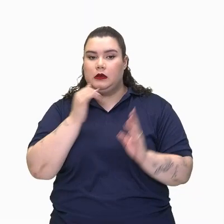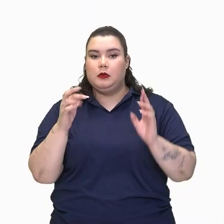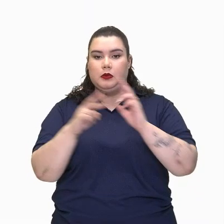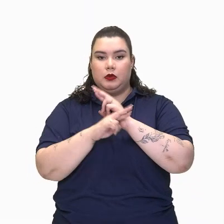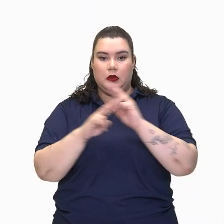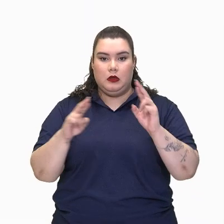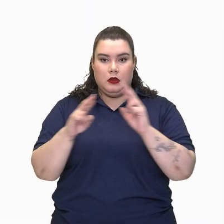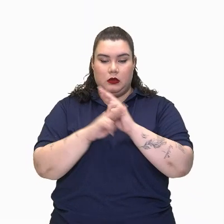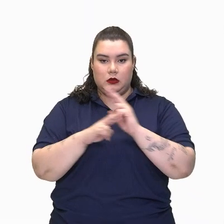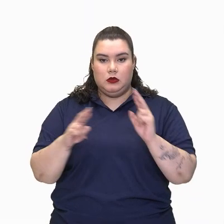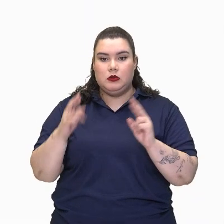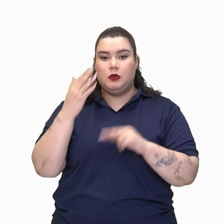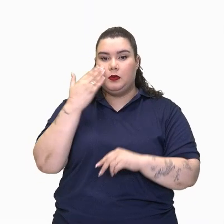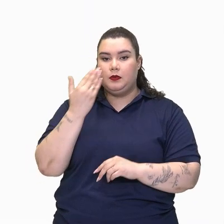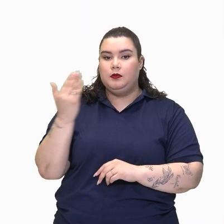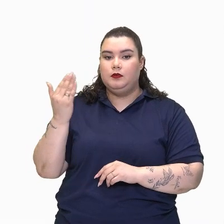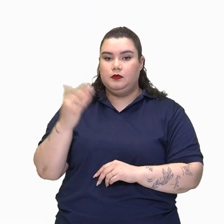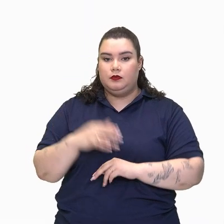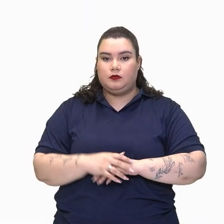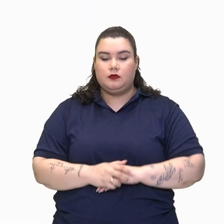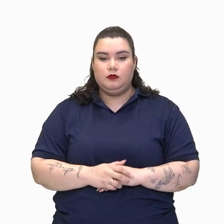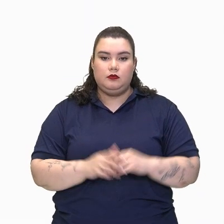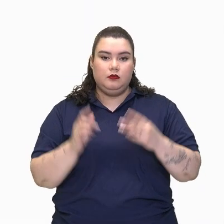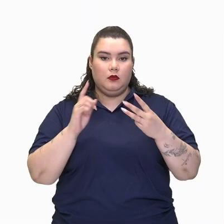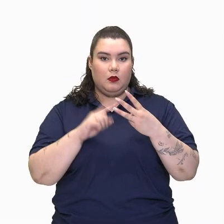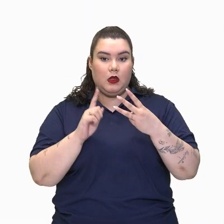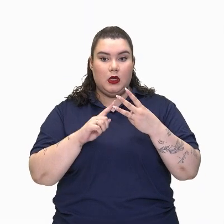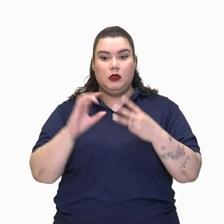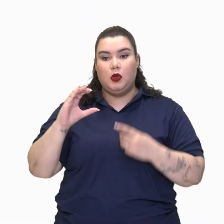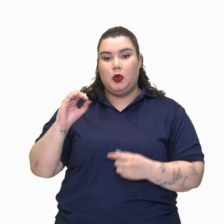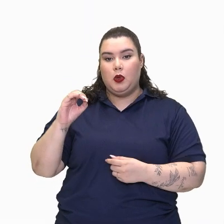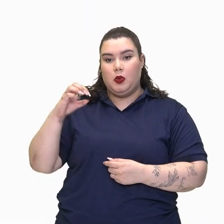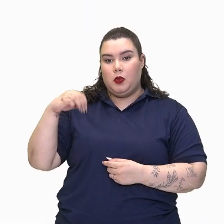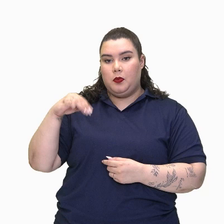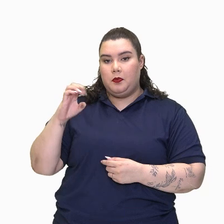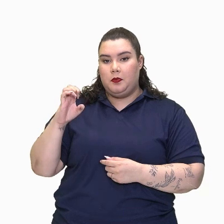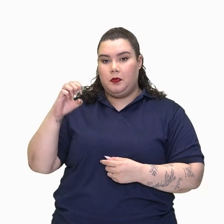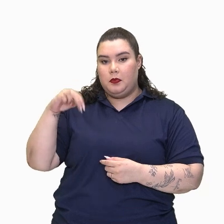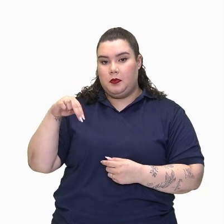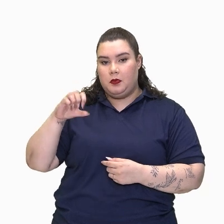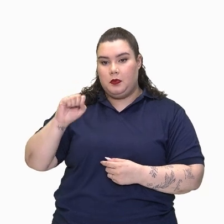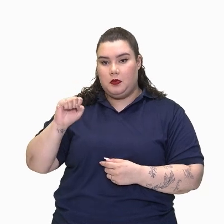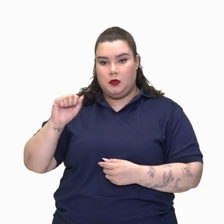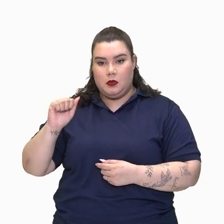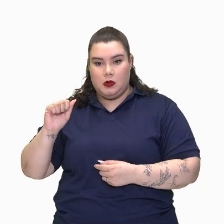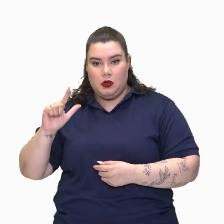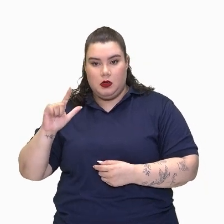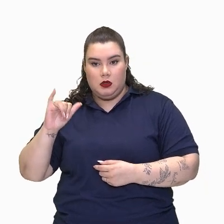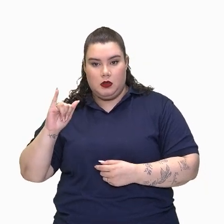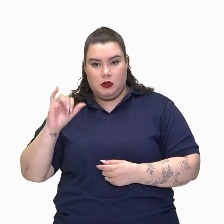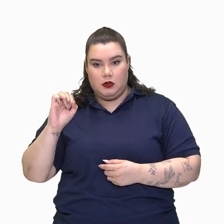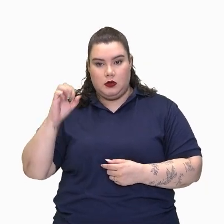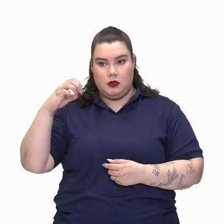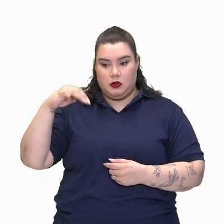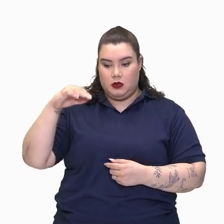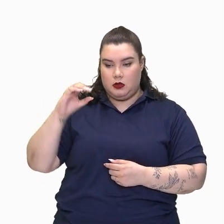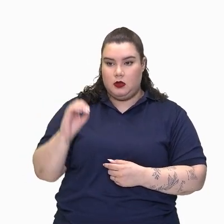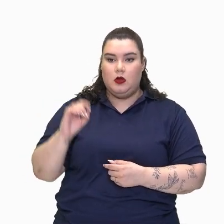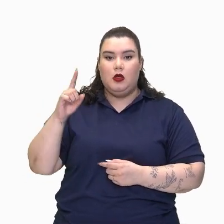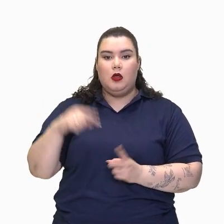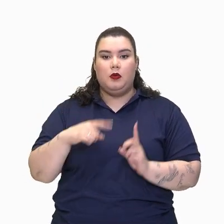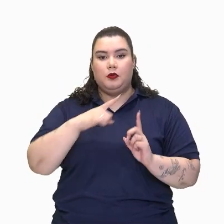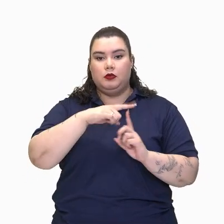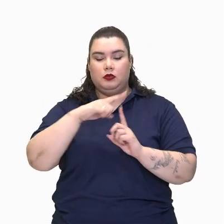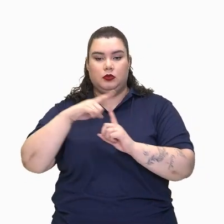harmônica. Vamos agora para o exemplo do comensalismo. Olha só. Aí são indivíduos